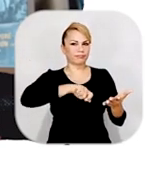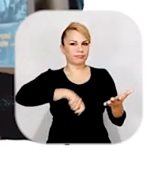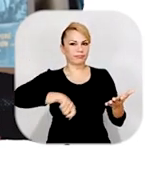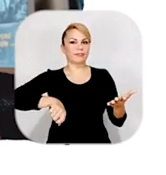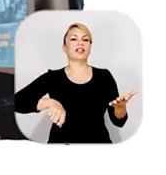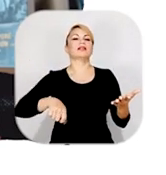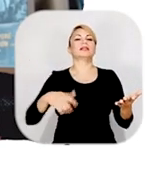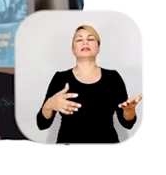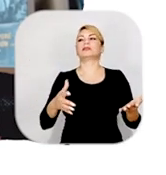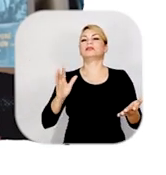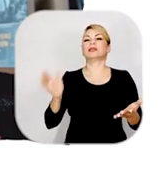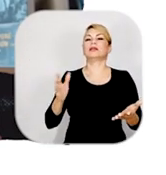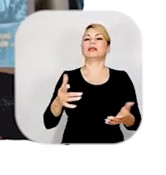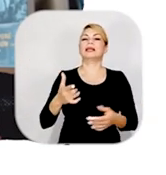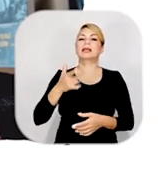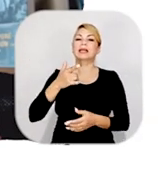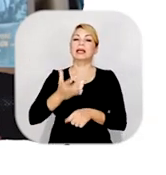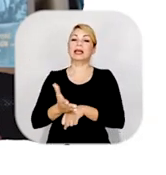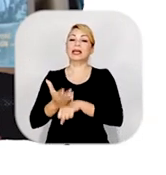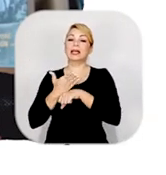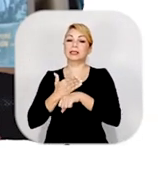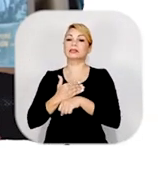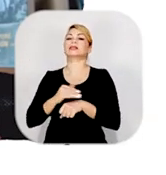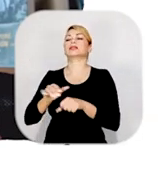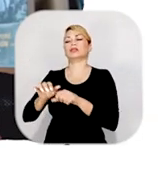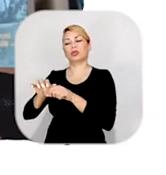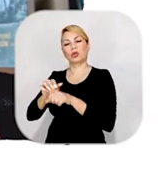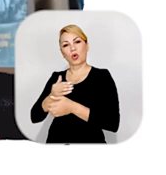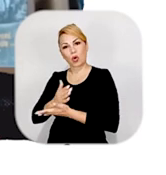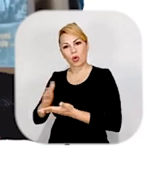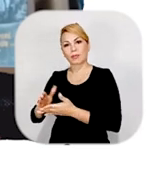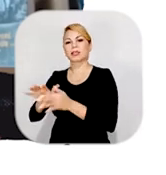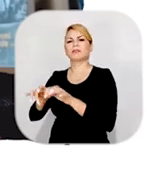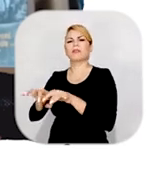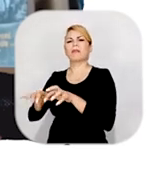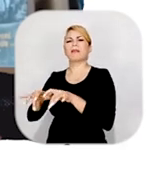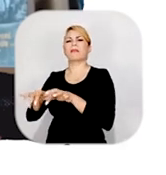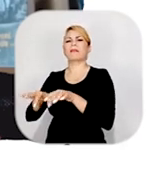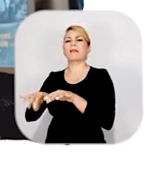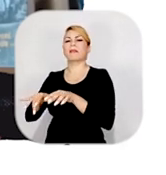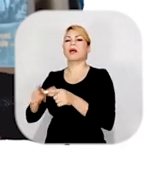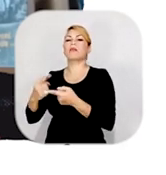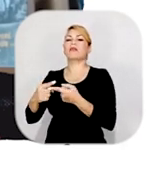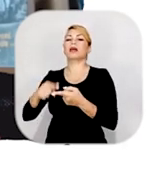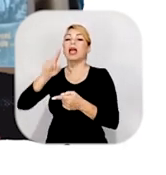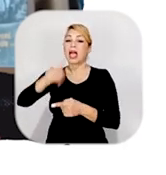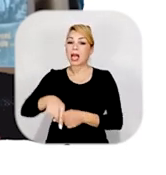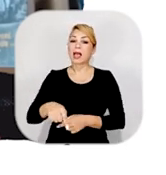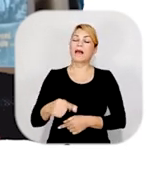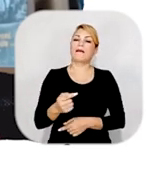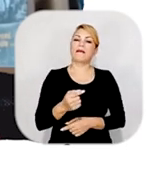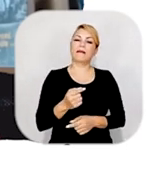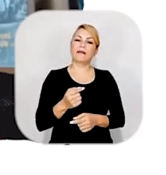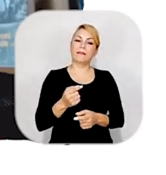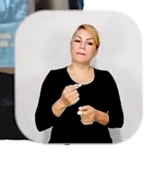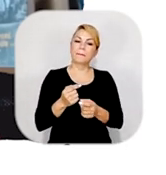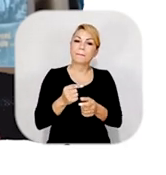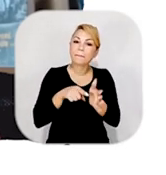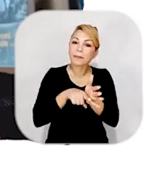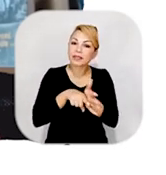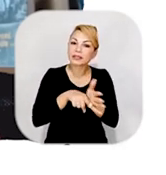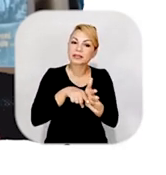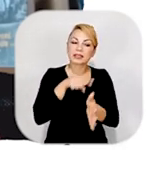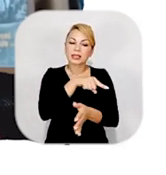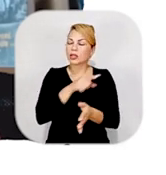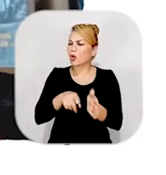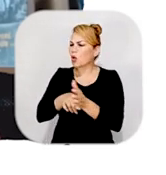ela já estava datilografando os textos dele. Porque era uma fonte de pesquisa dele, ele consultava para poder fazer,